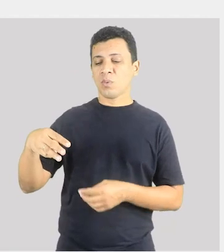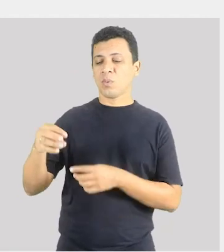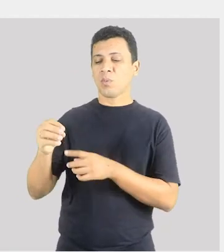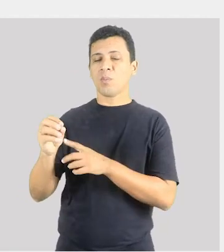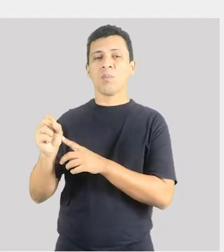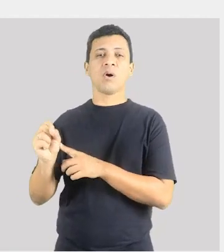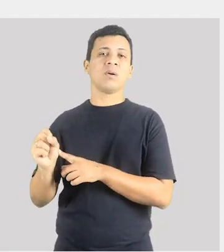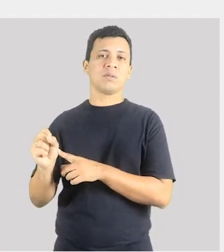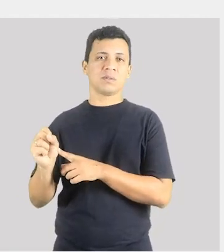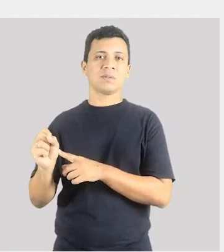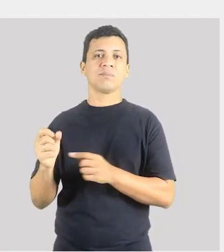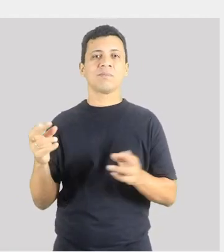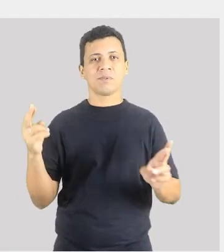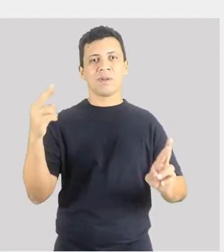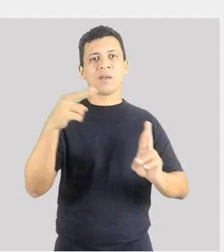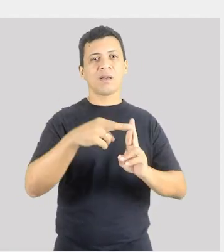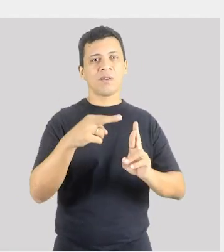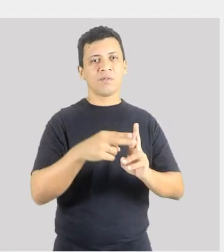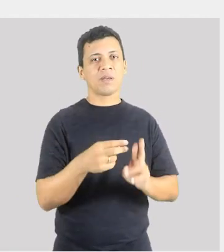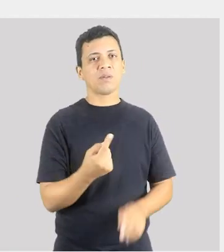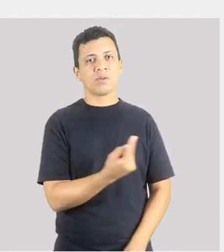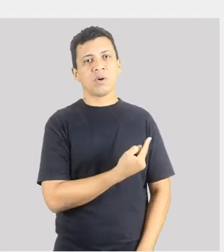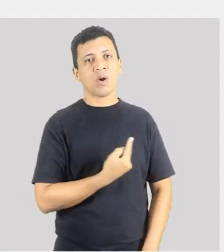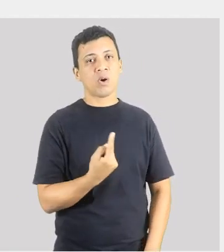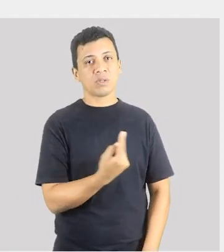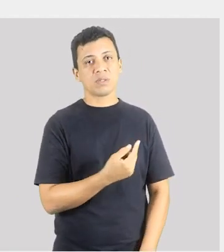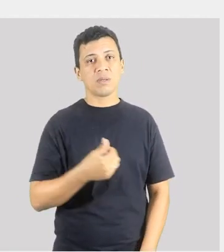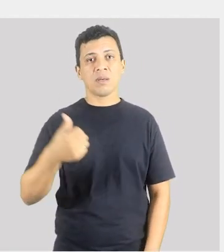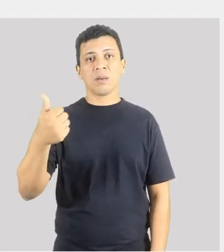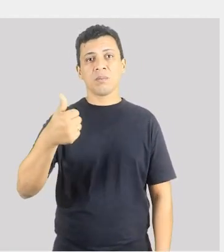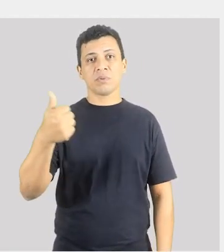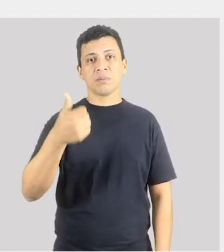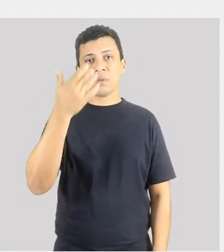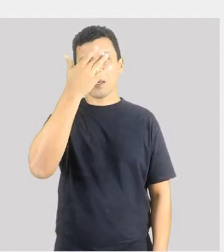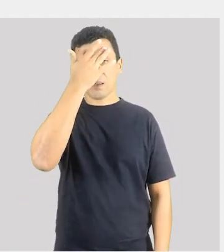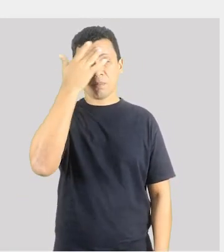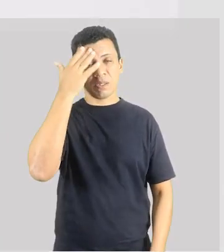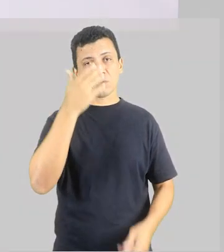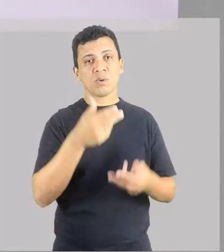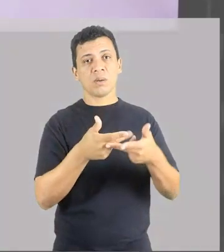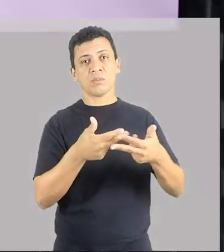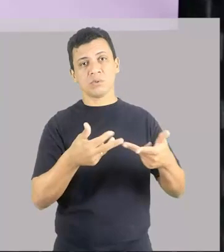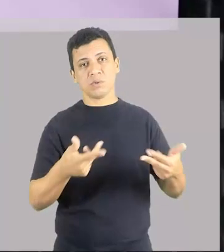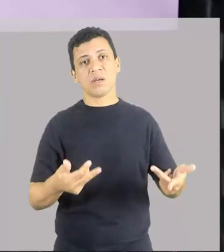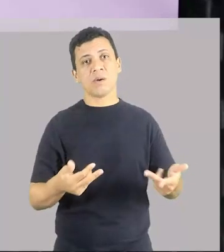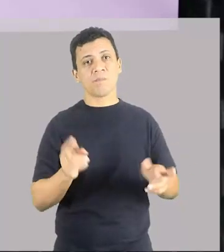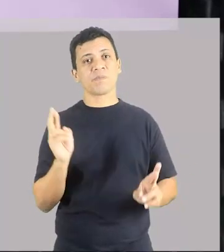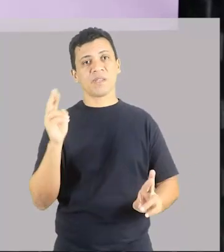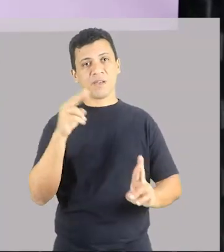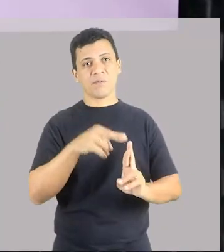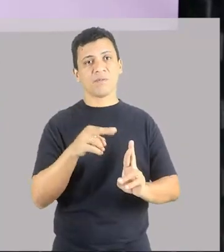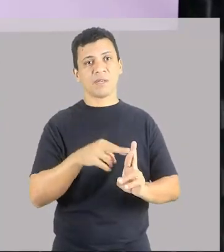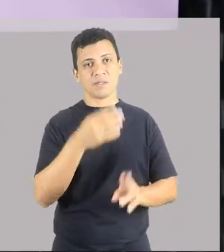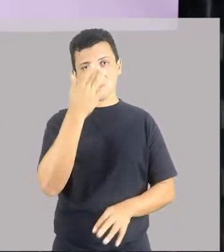essa terminação mos ela indica primeira pessoa do plural ela faz uma referência de pessoa primeira certo e